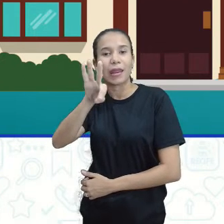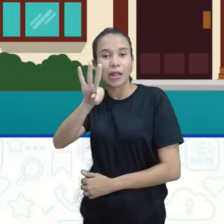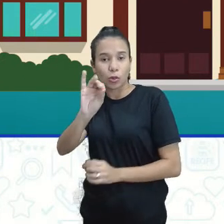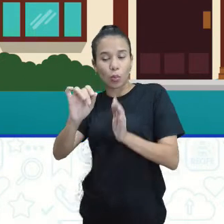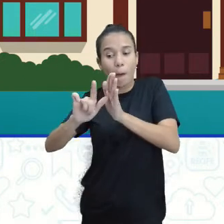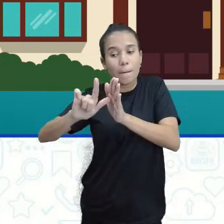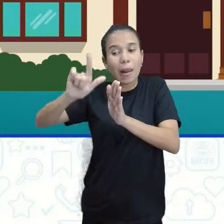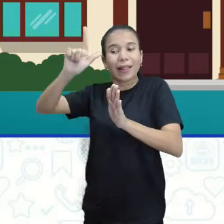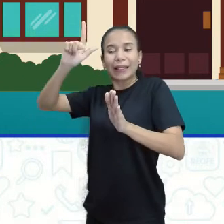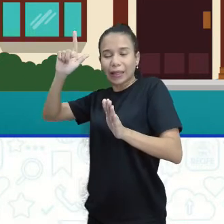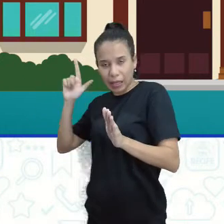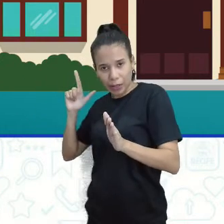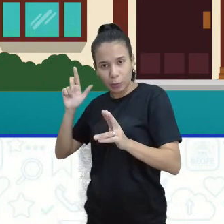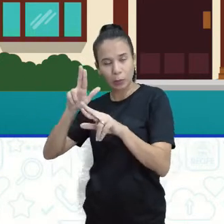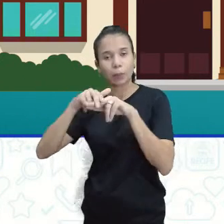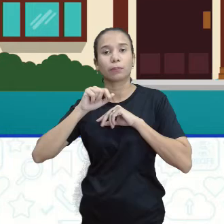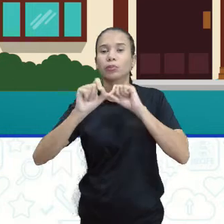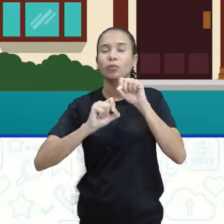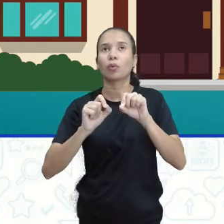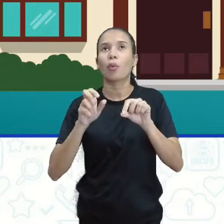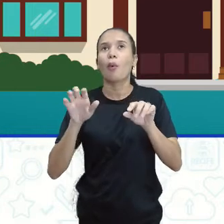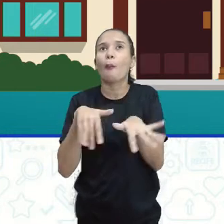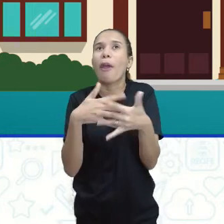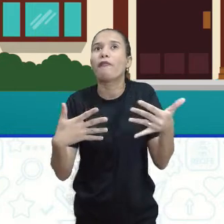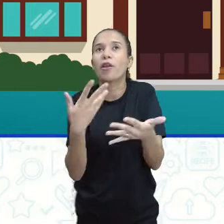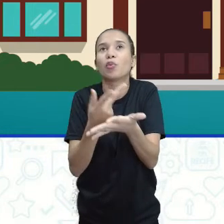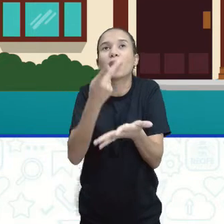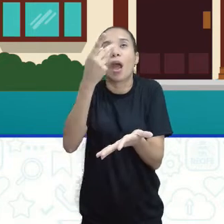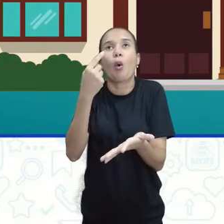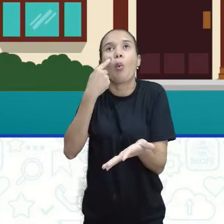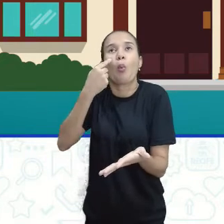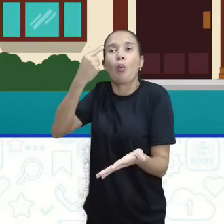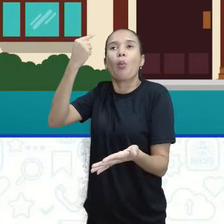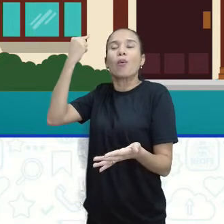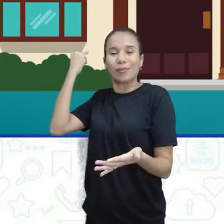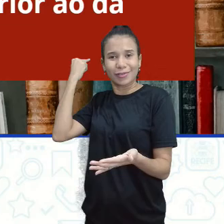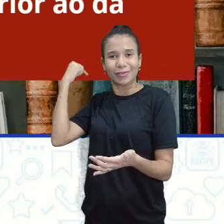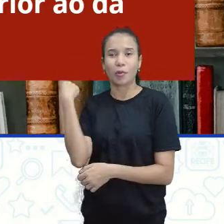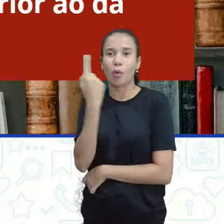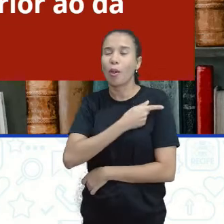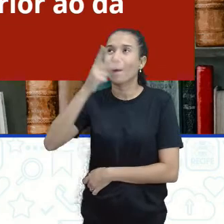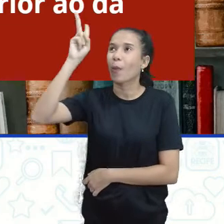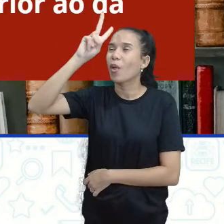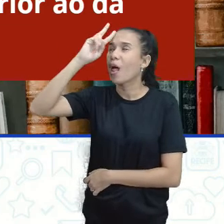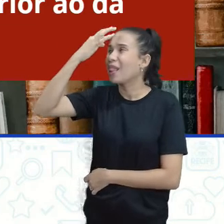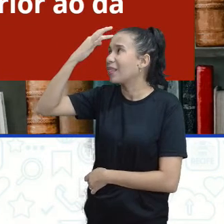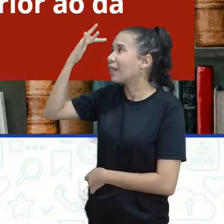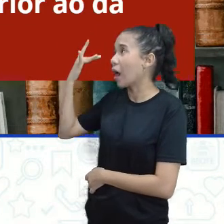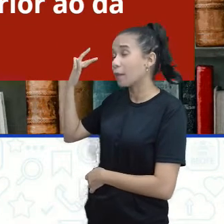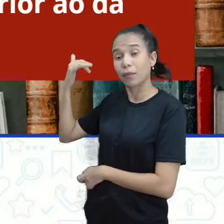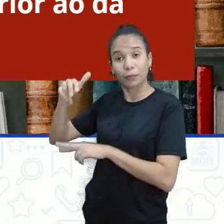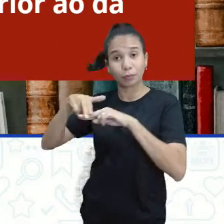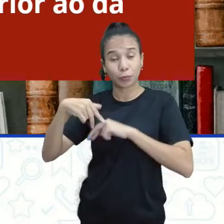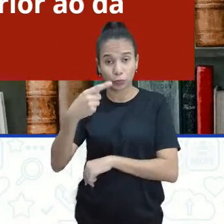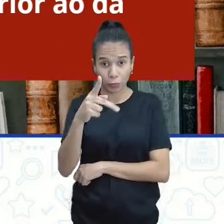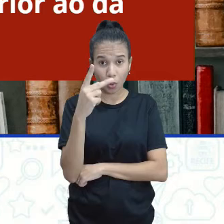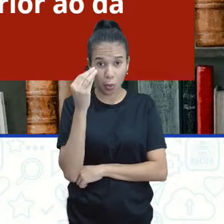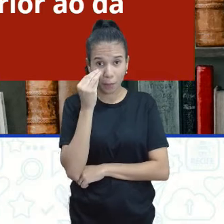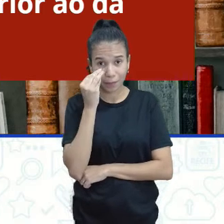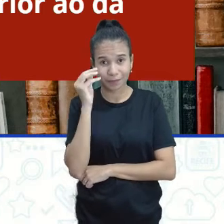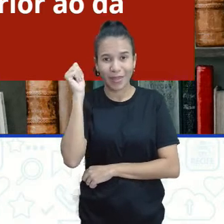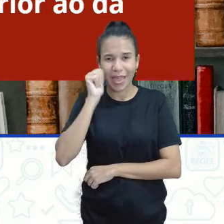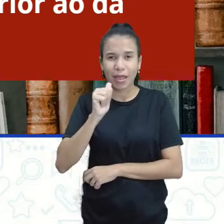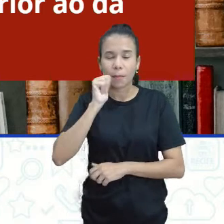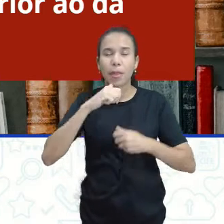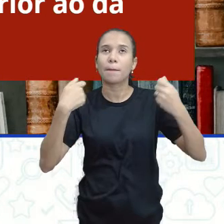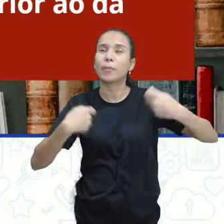passado. Um evento anterior que a gente se recorda, não é isso? Então, ó, notaram que Diana